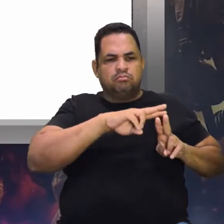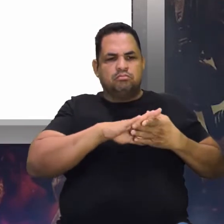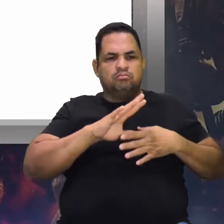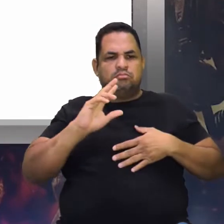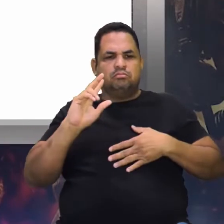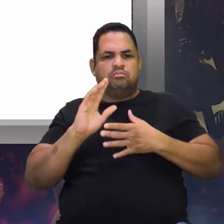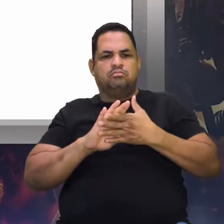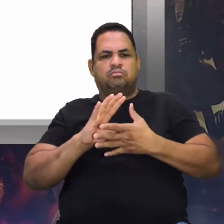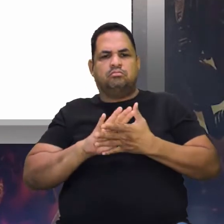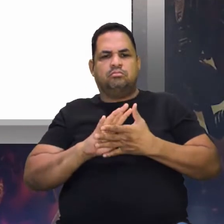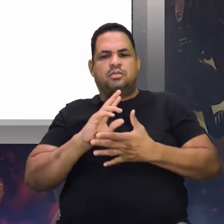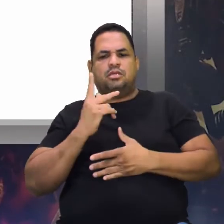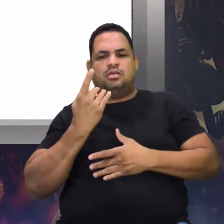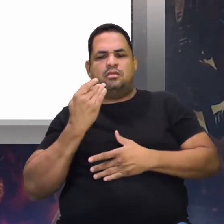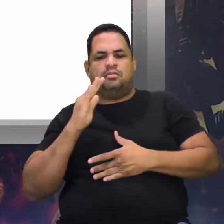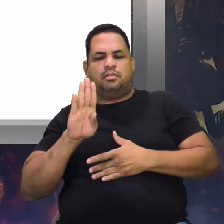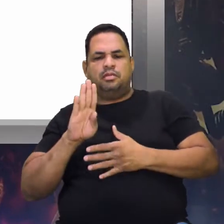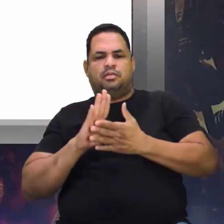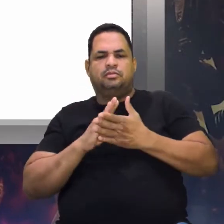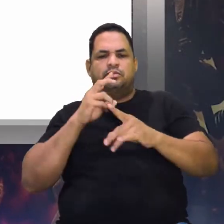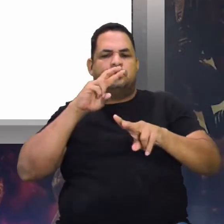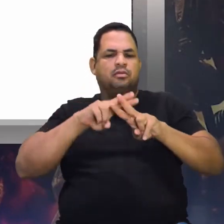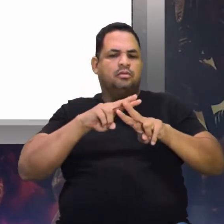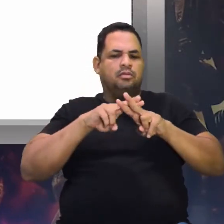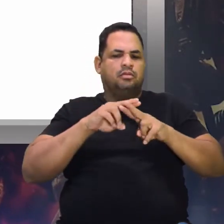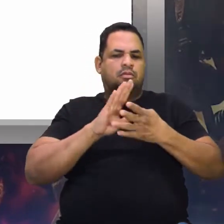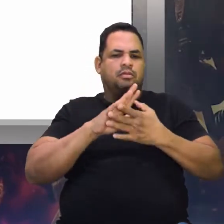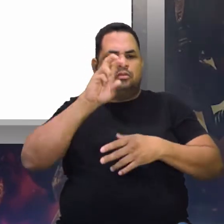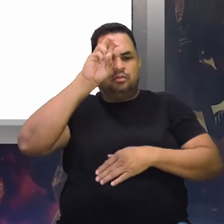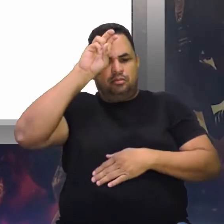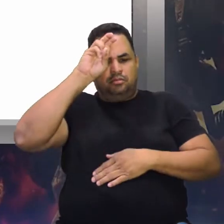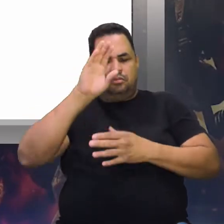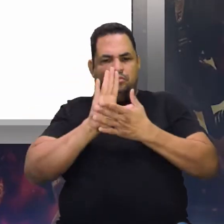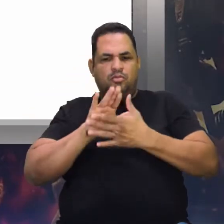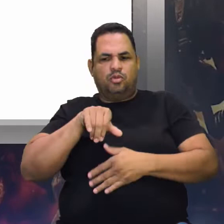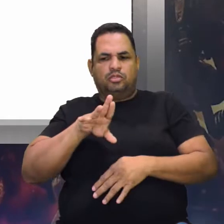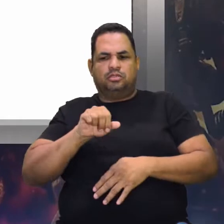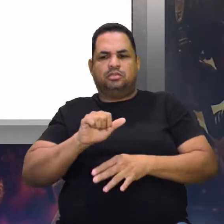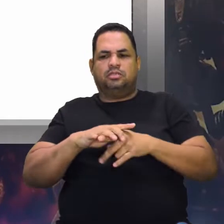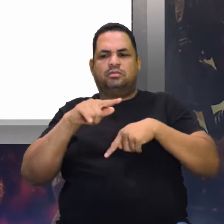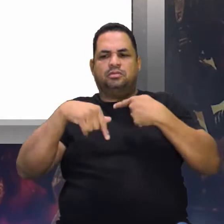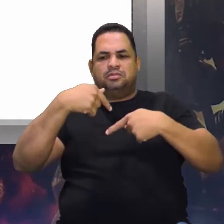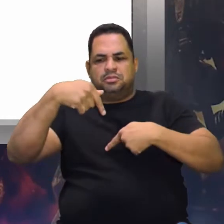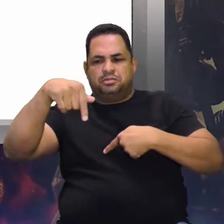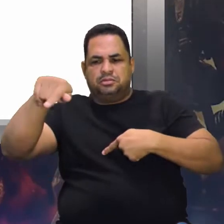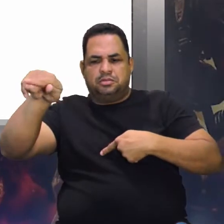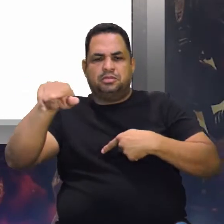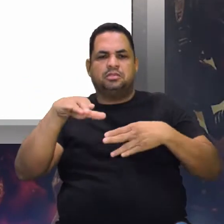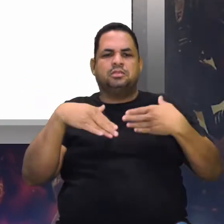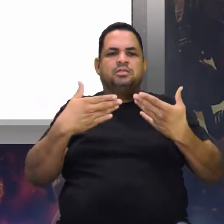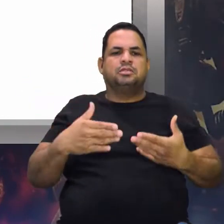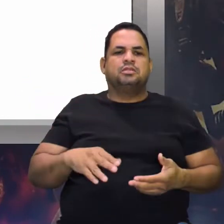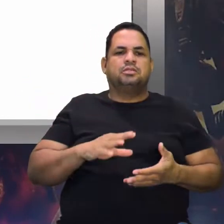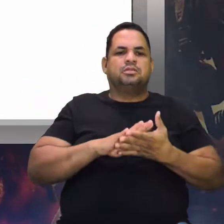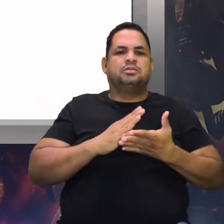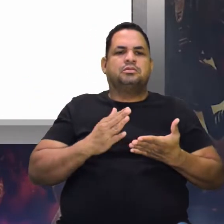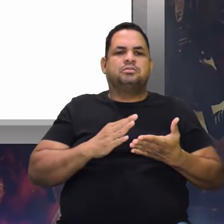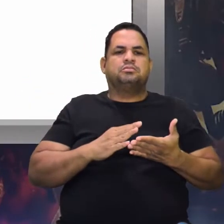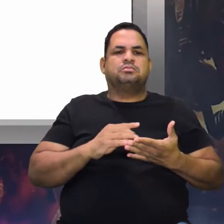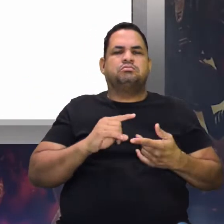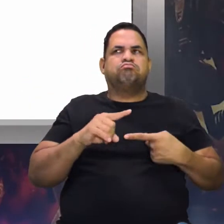foram presos lá no Egito, Moisés depois sai dessa prisão, que os hebreus ficaram aí por